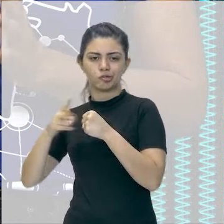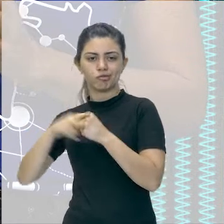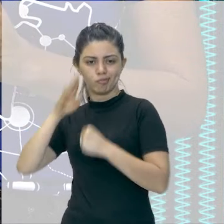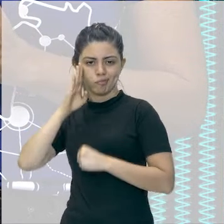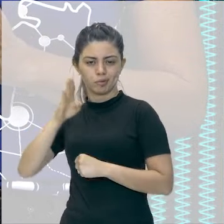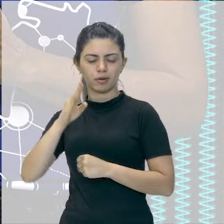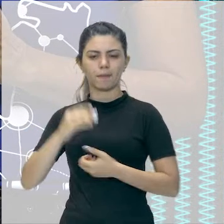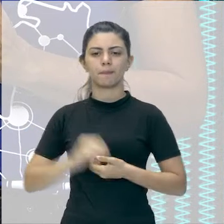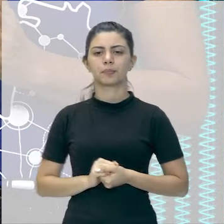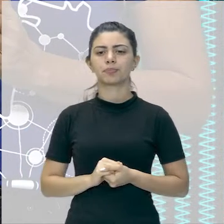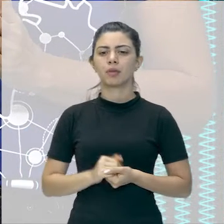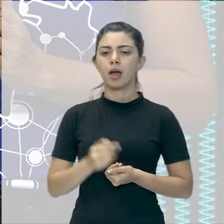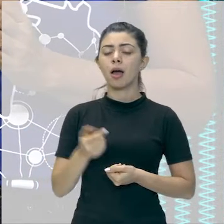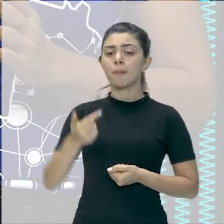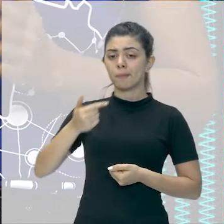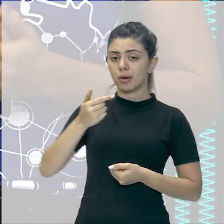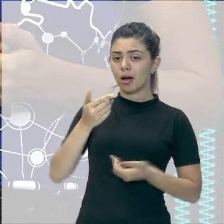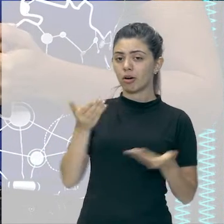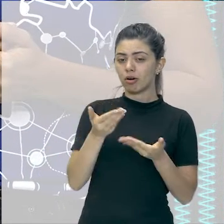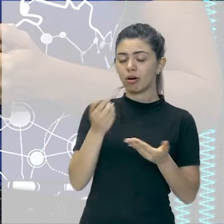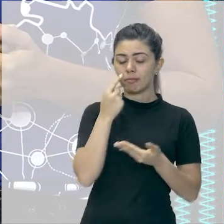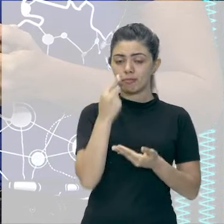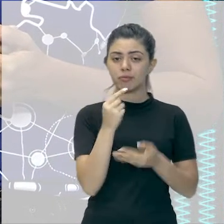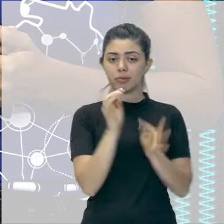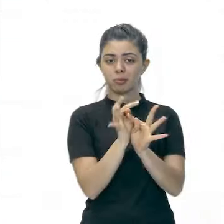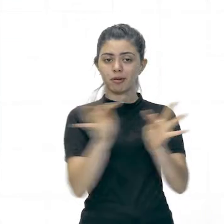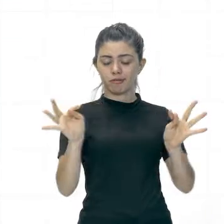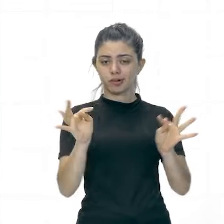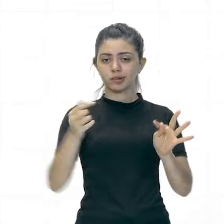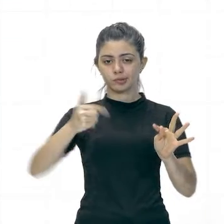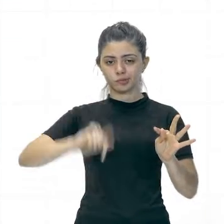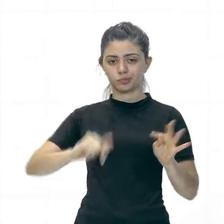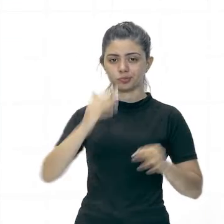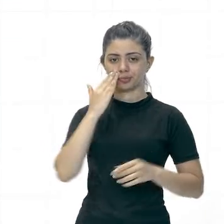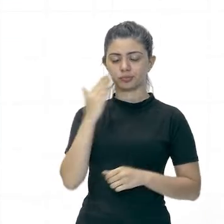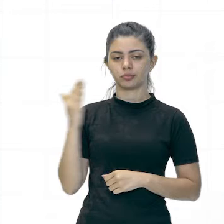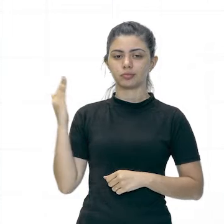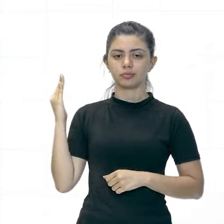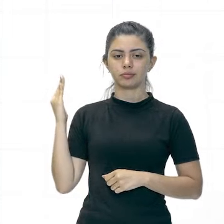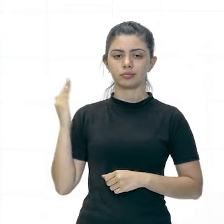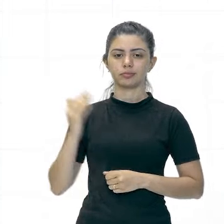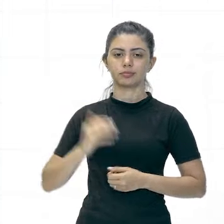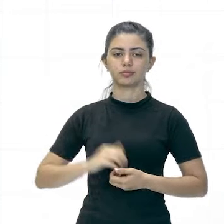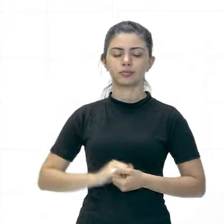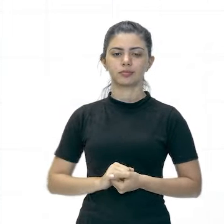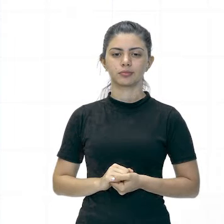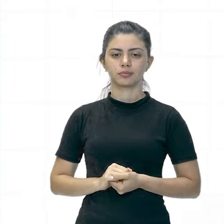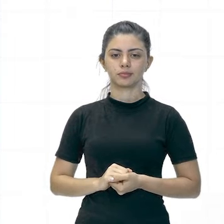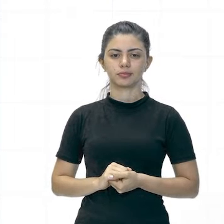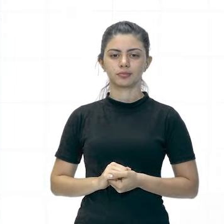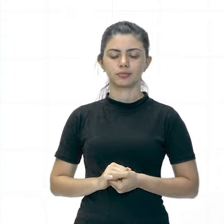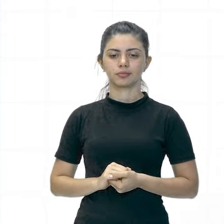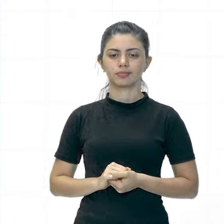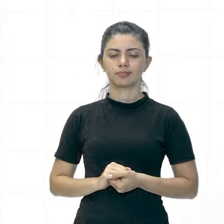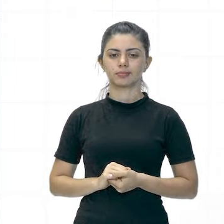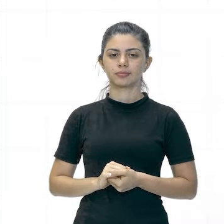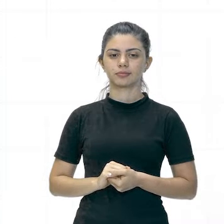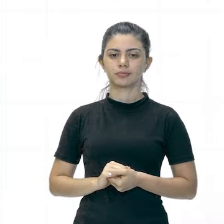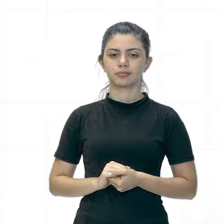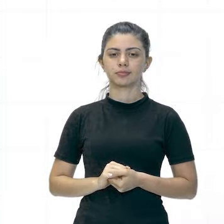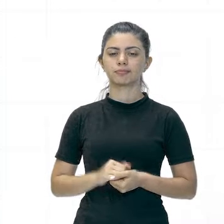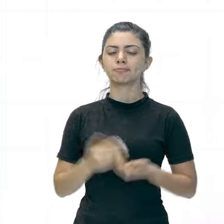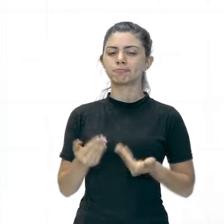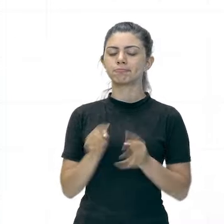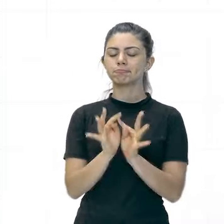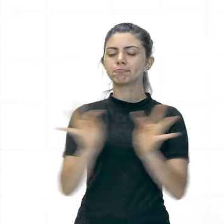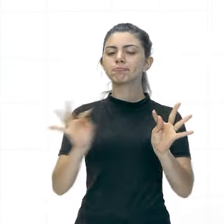frase aqui junto comigo sobre o nosso personagem Sammy. I visited the fair. A nossa frase é a seguinte,